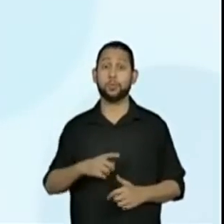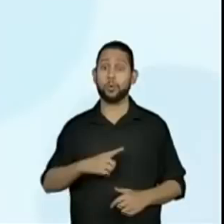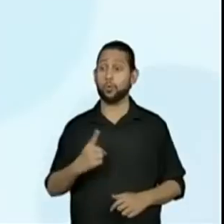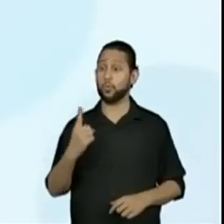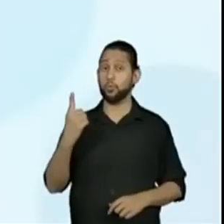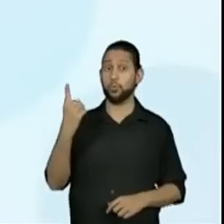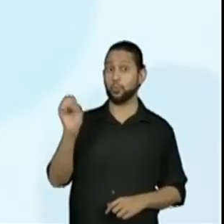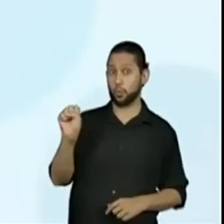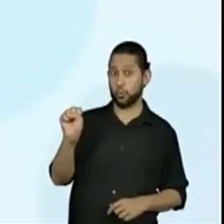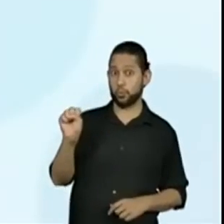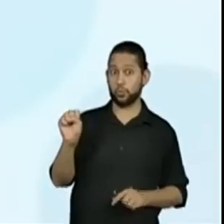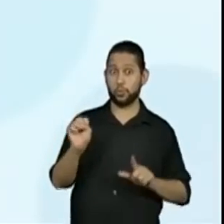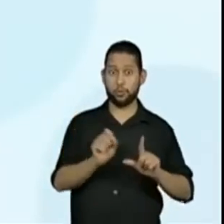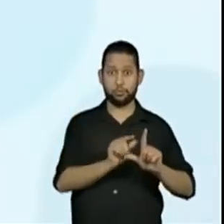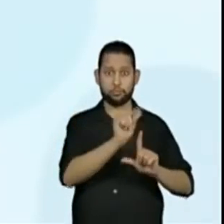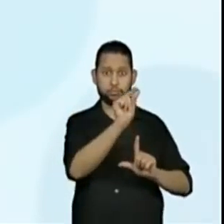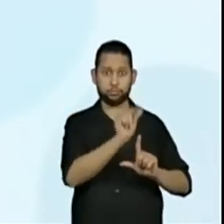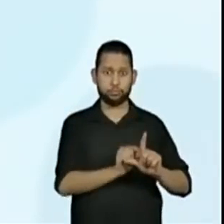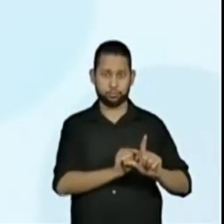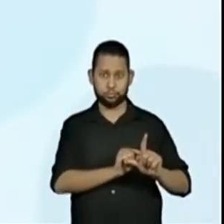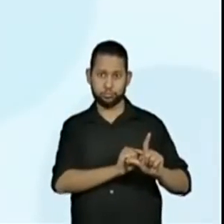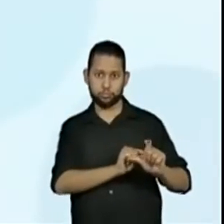18 m essa